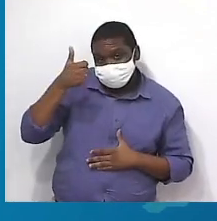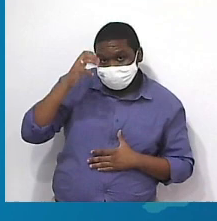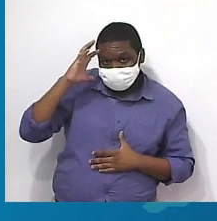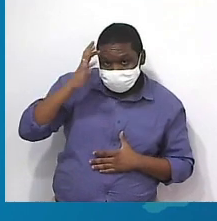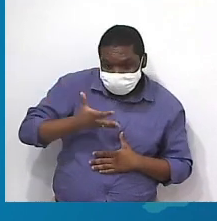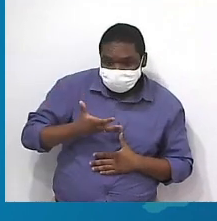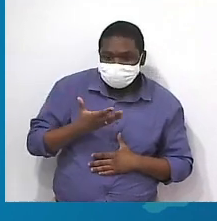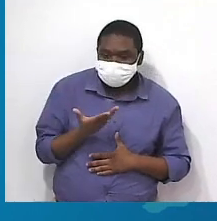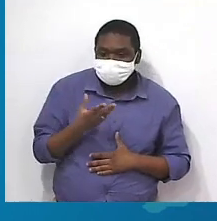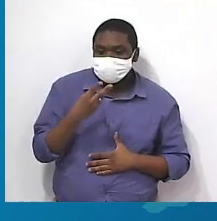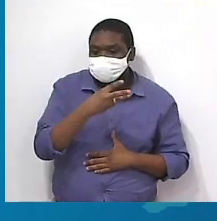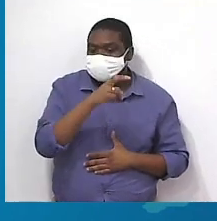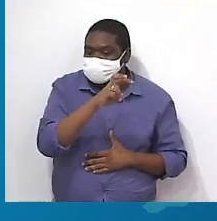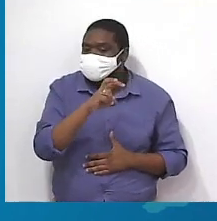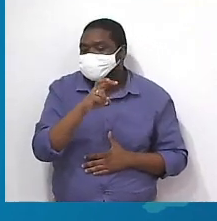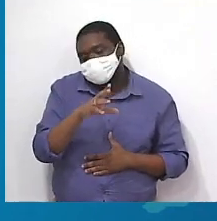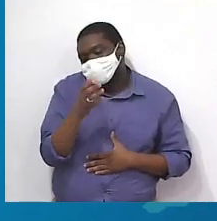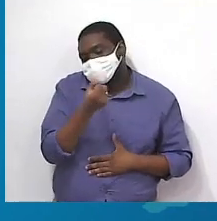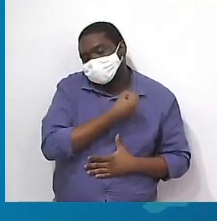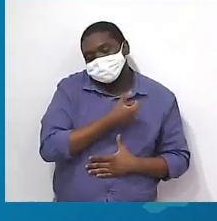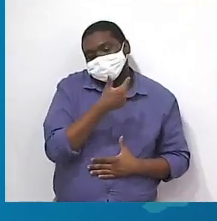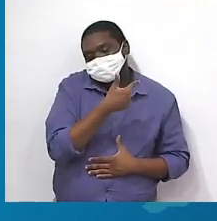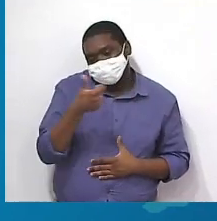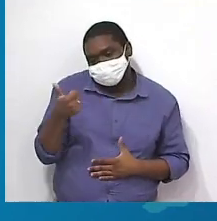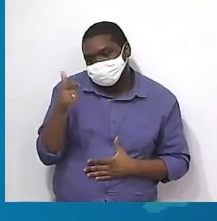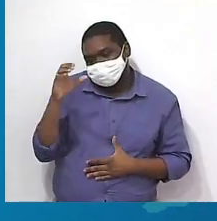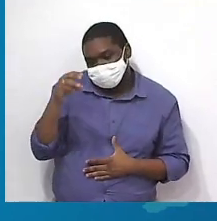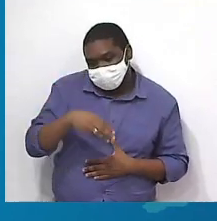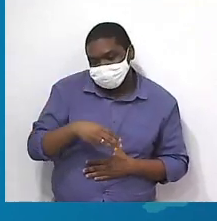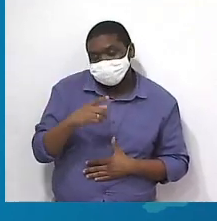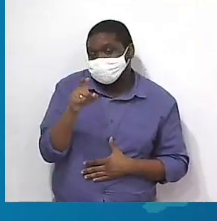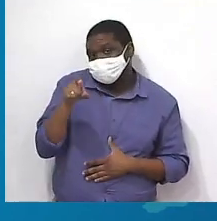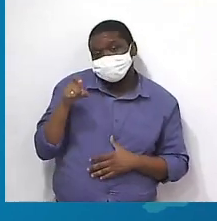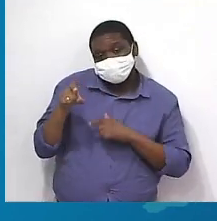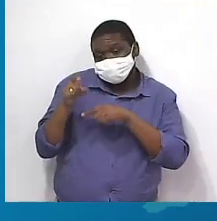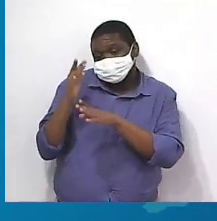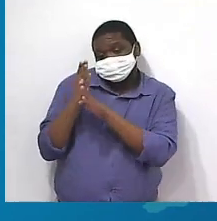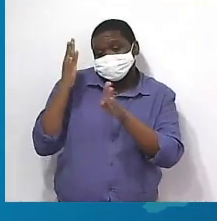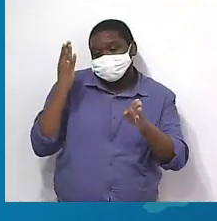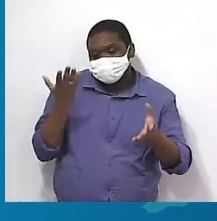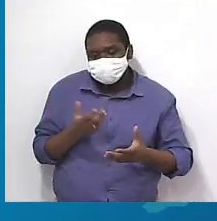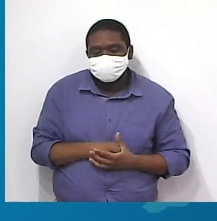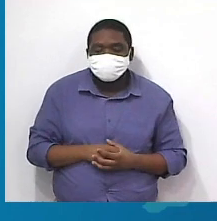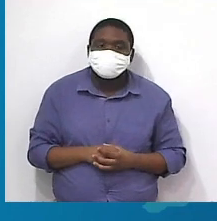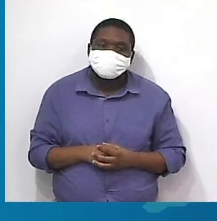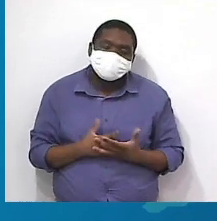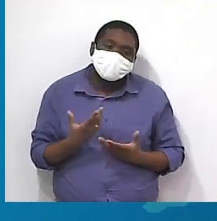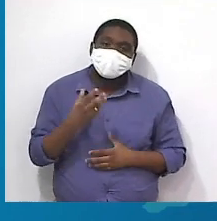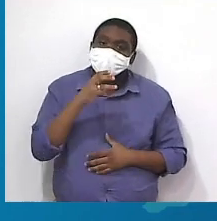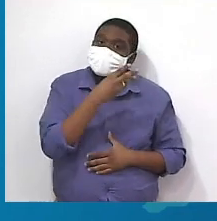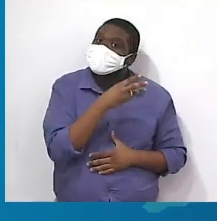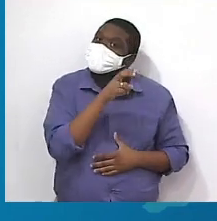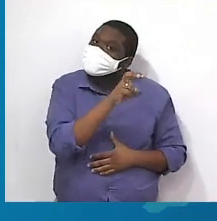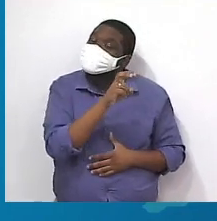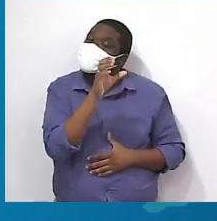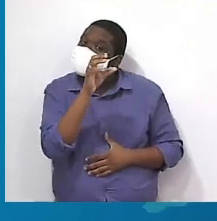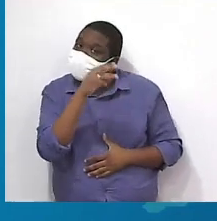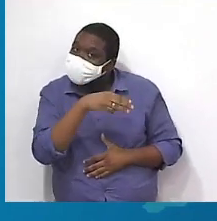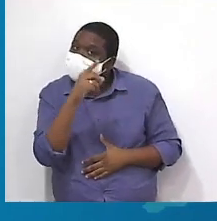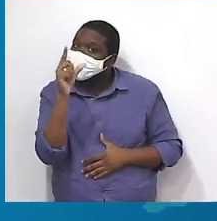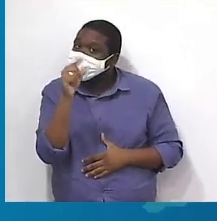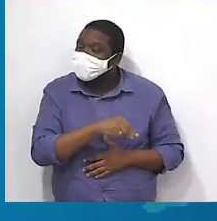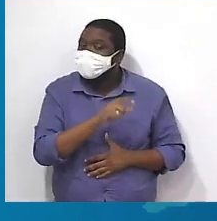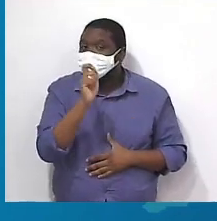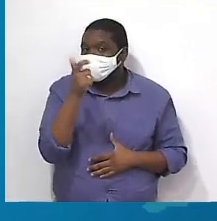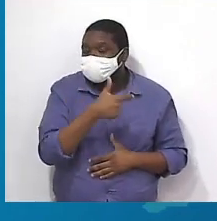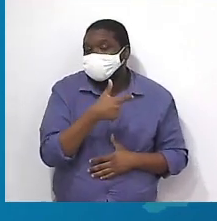e um x, que eu não sei qual é esse valor. Então vamos botar nele em ordem. 35, né, centímetros tem que ser menor que